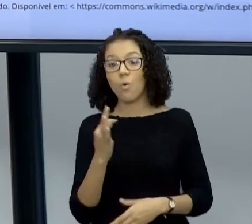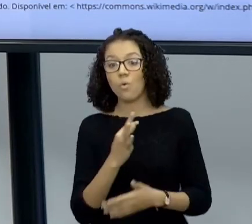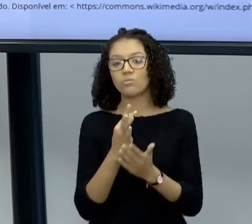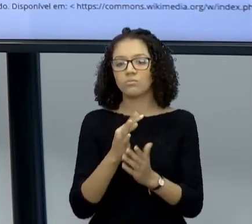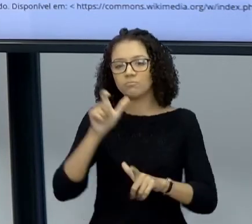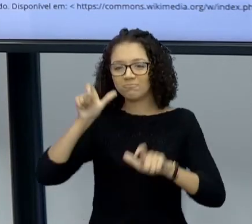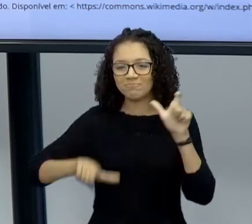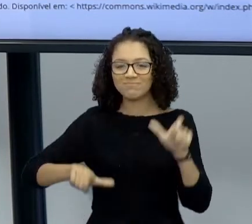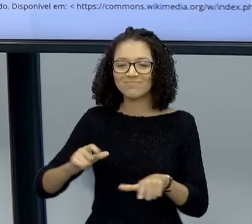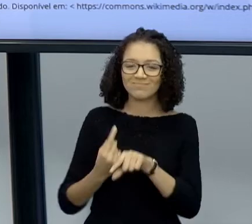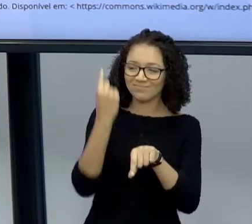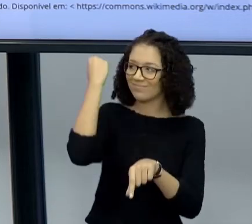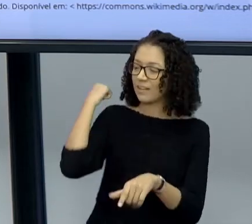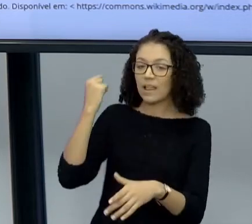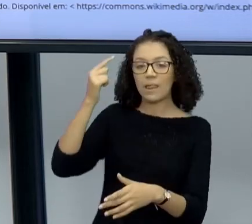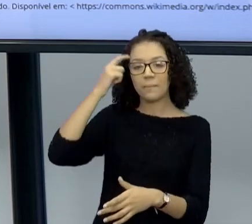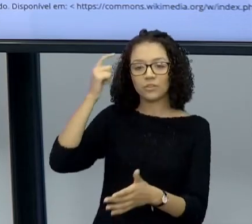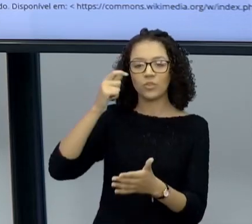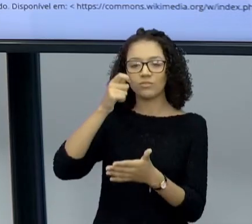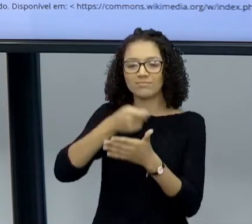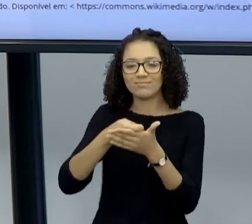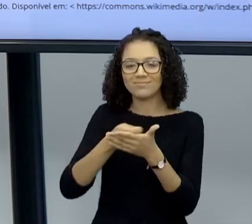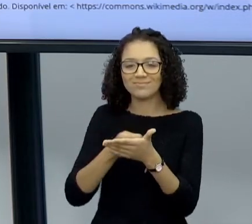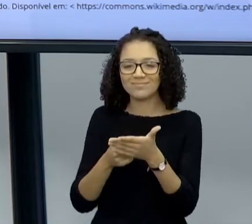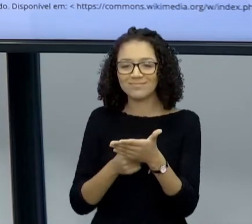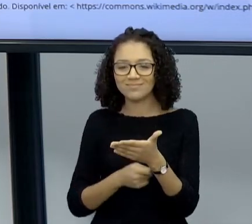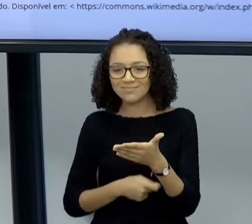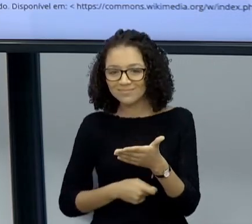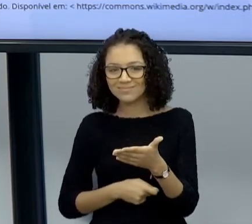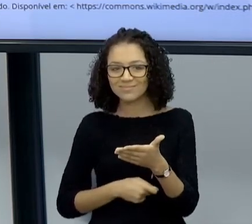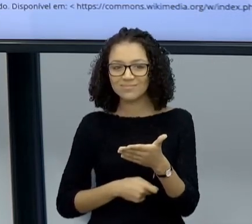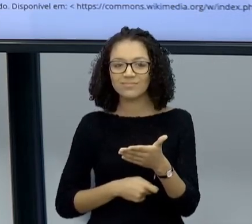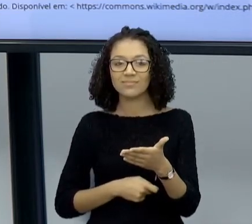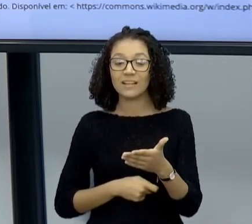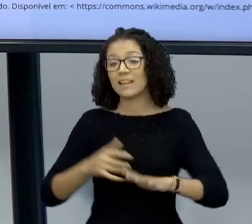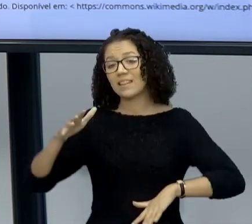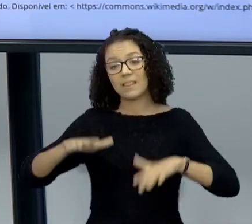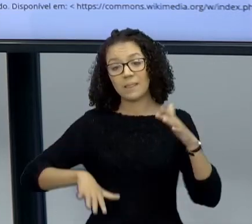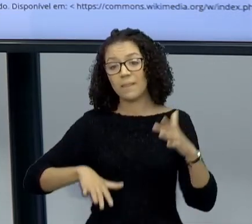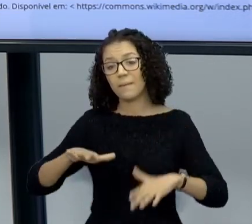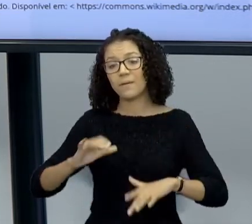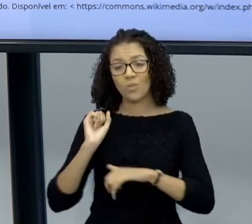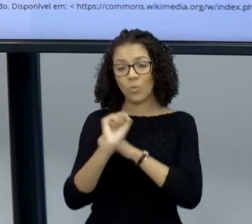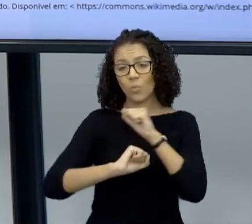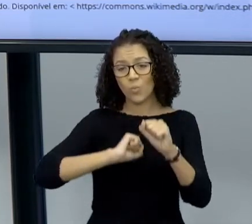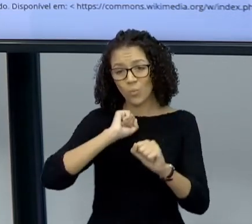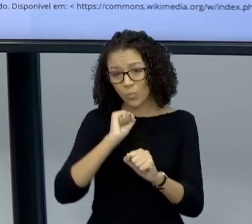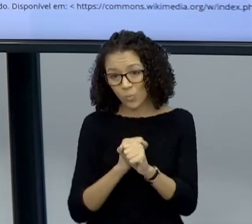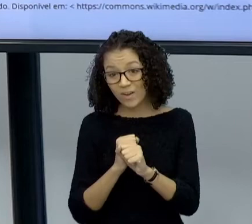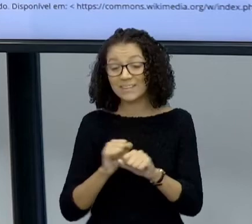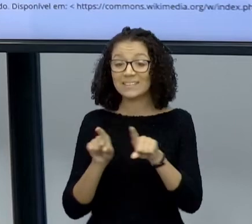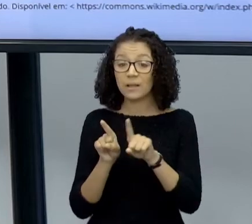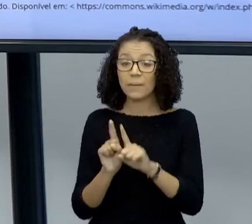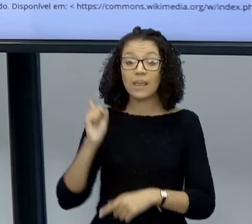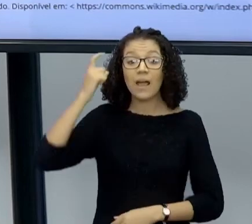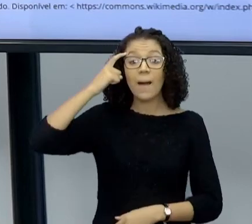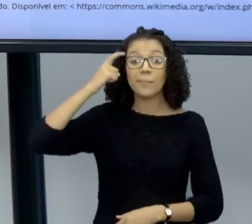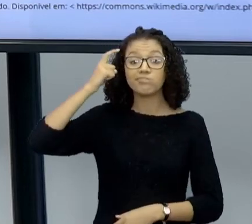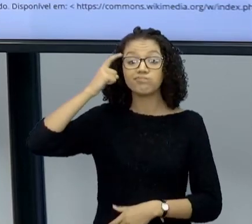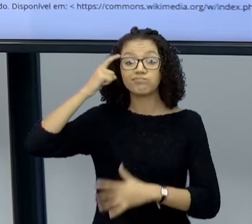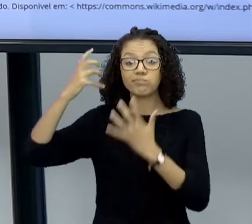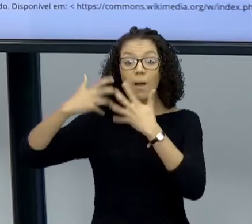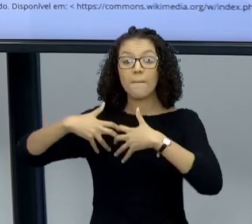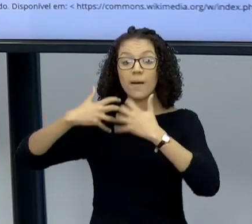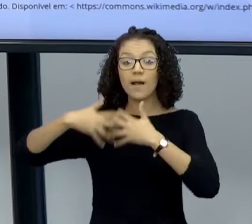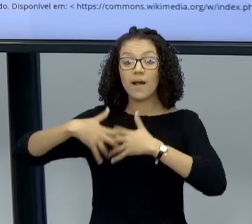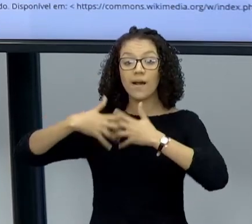época, né? Então, a gente tem que lembrar, né, dessas situações. Então, depende muito do momento e depende muito do pensamento também ideológico